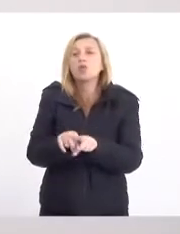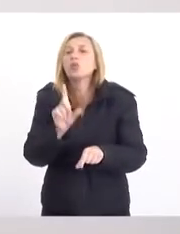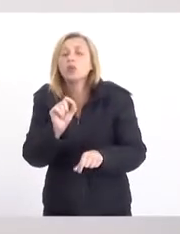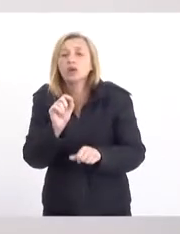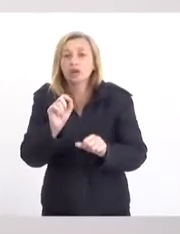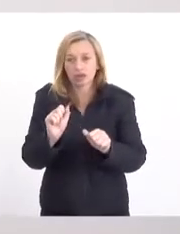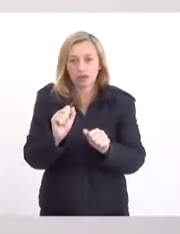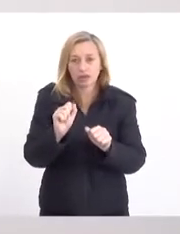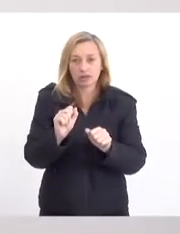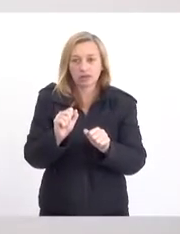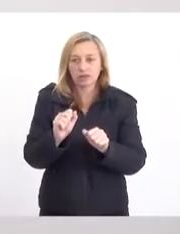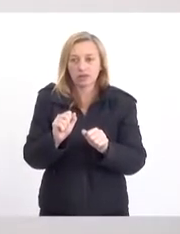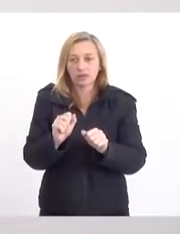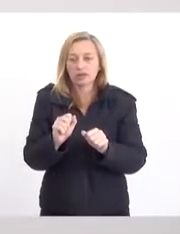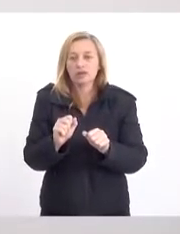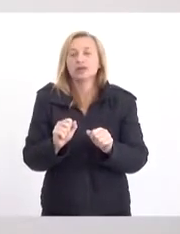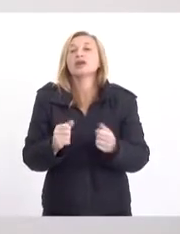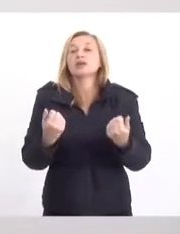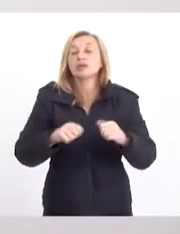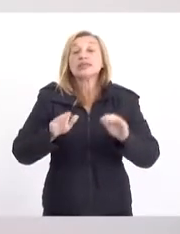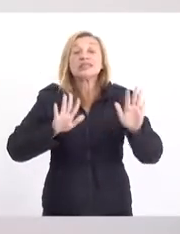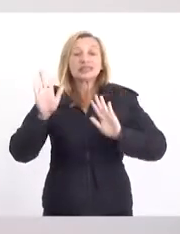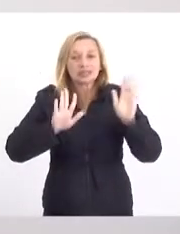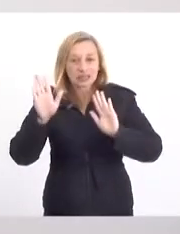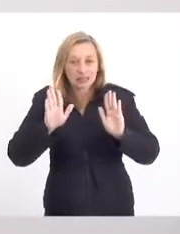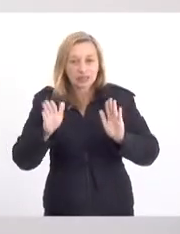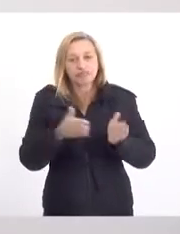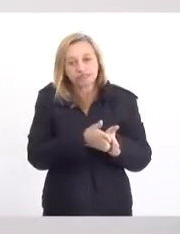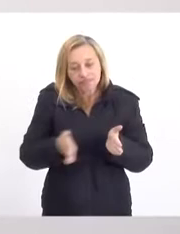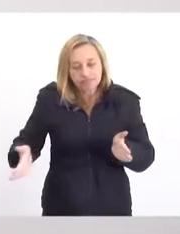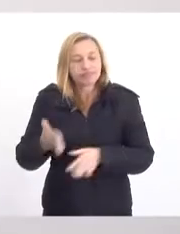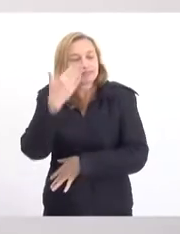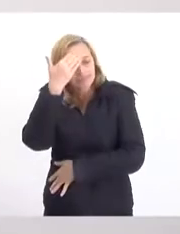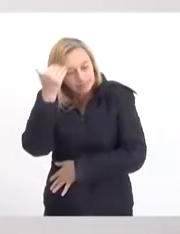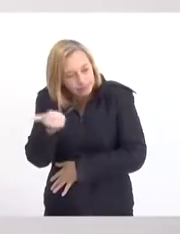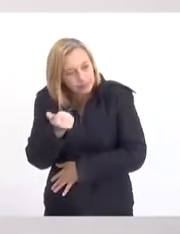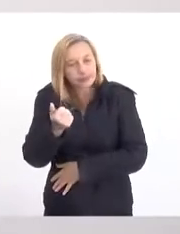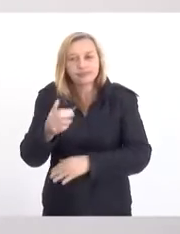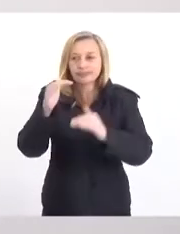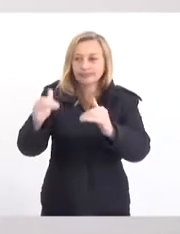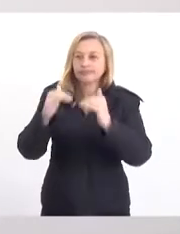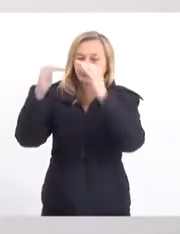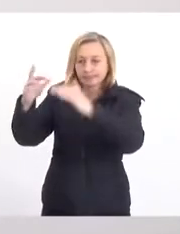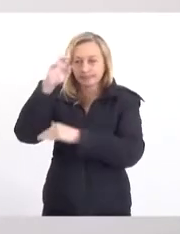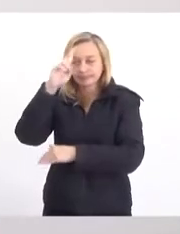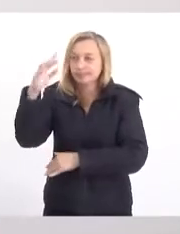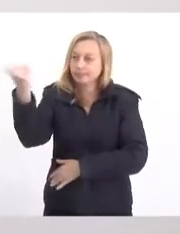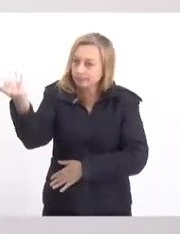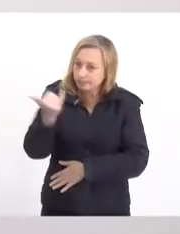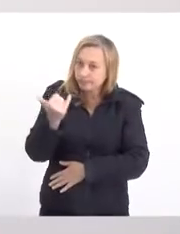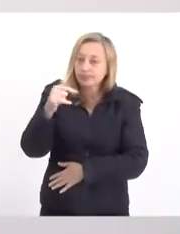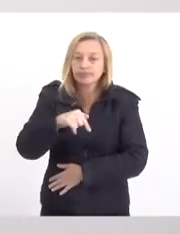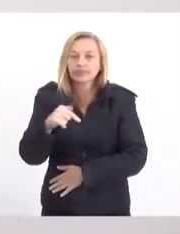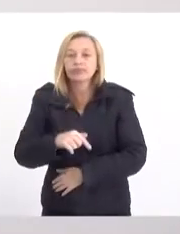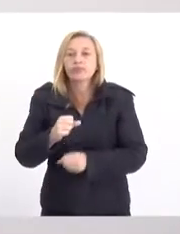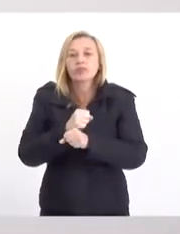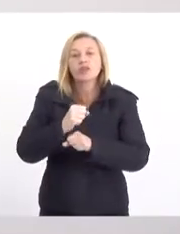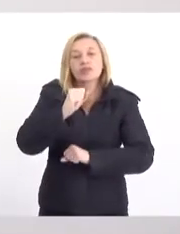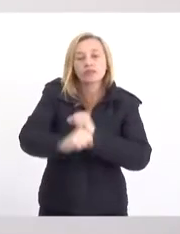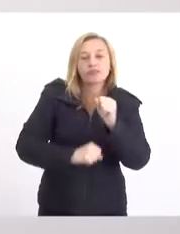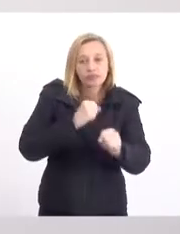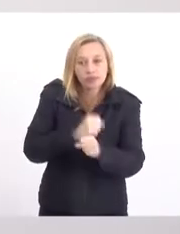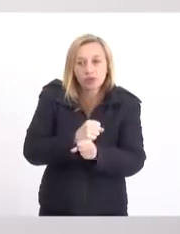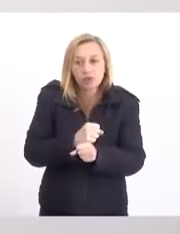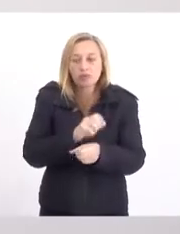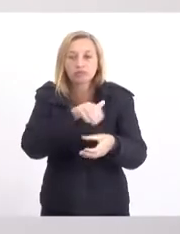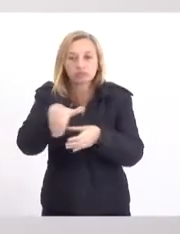necessária ao processo de licitação. A gente sabe, Vossa Excelência já nos trouxe aqui, que ano que vem será um ano